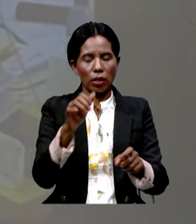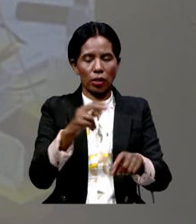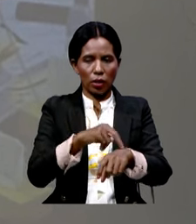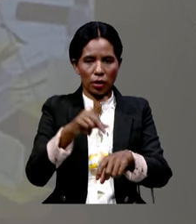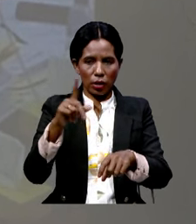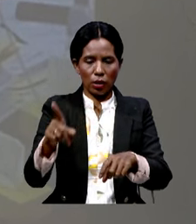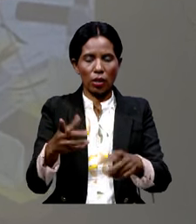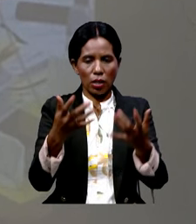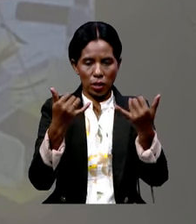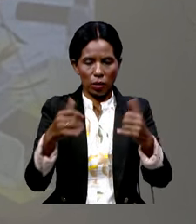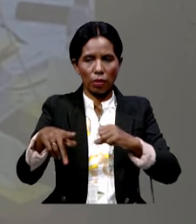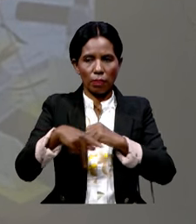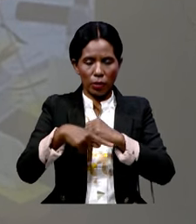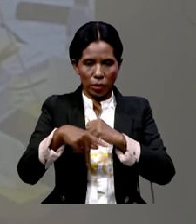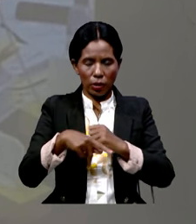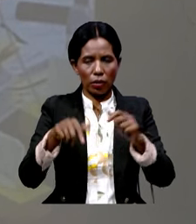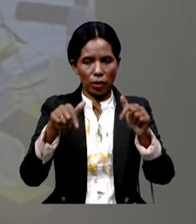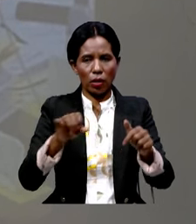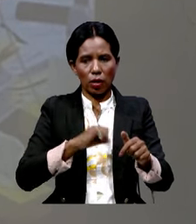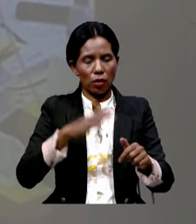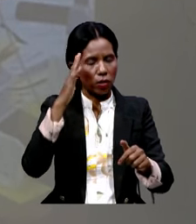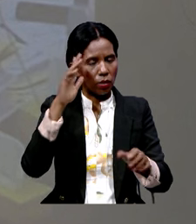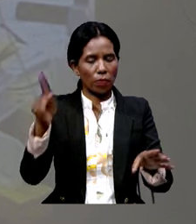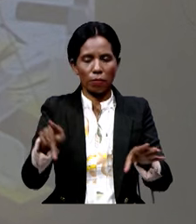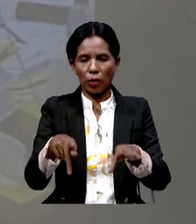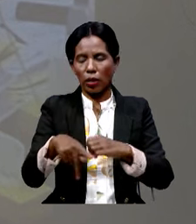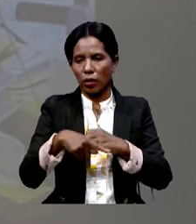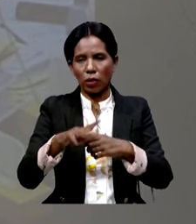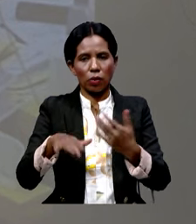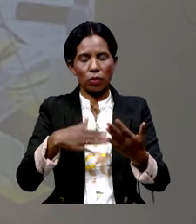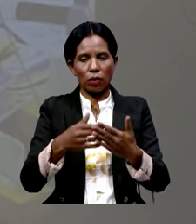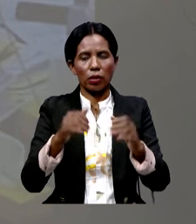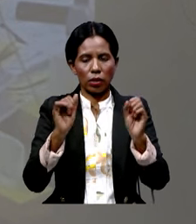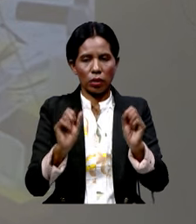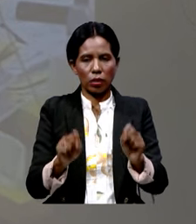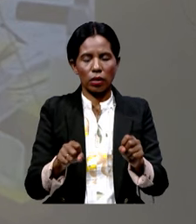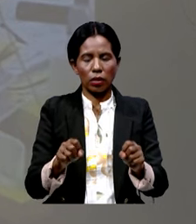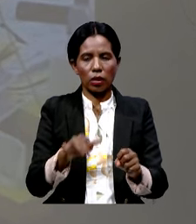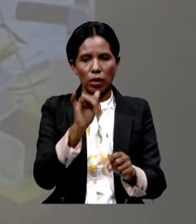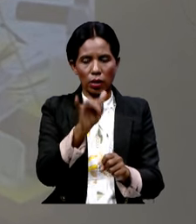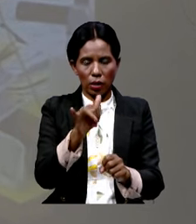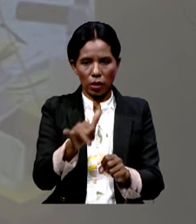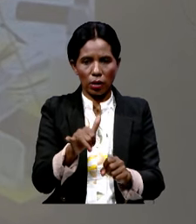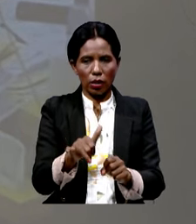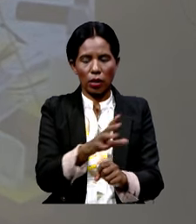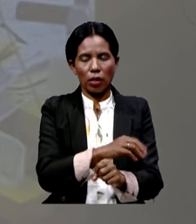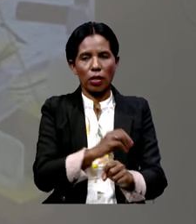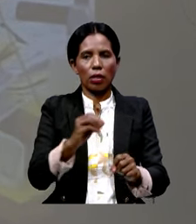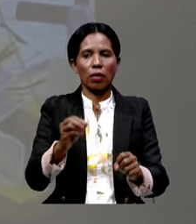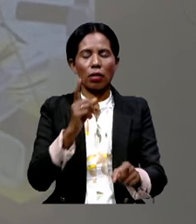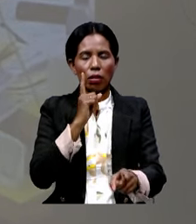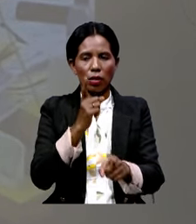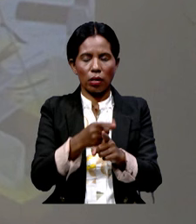a partidariza tem a botida, né? A gente tem bancada, sem consenso. Se rola consenso, posição de